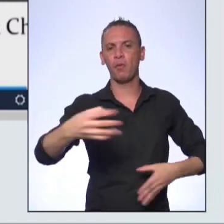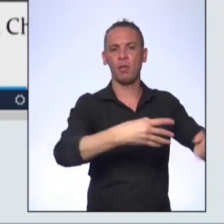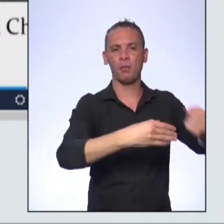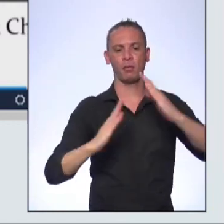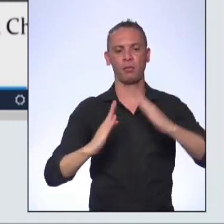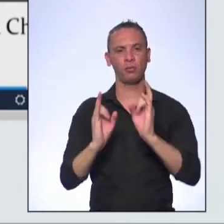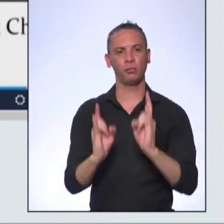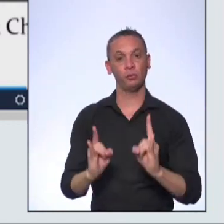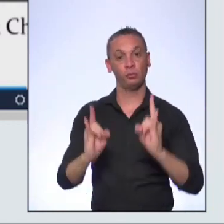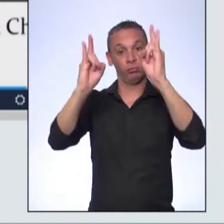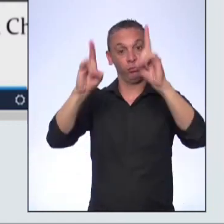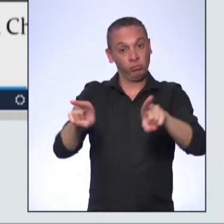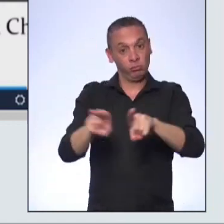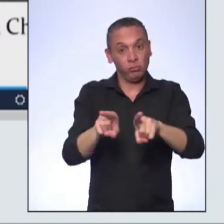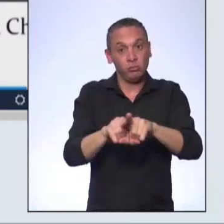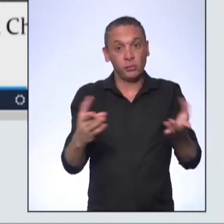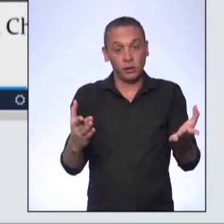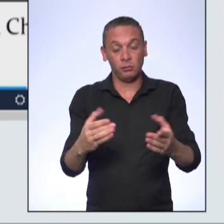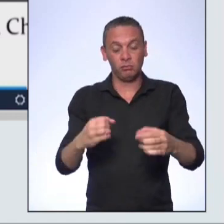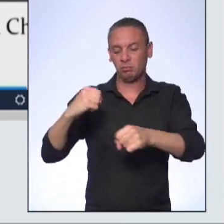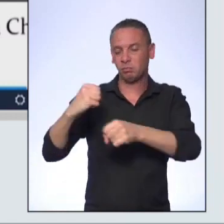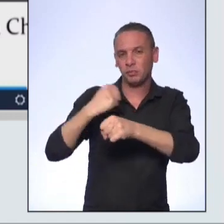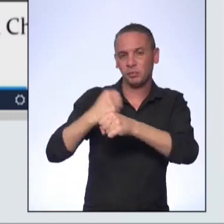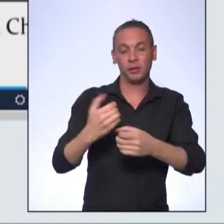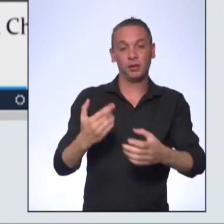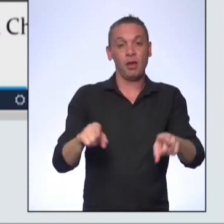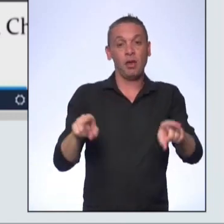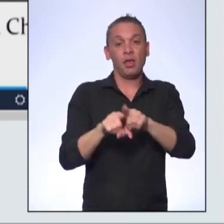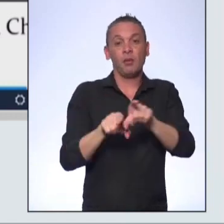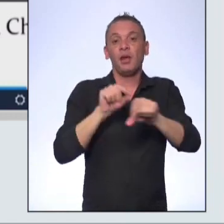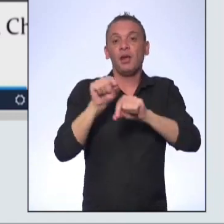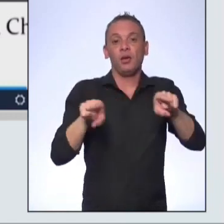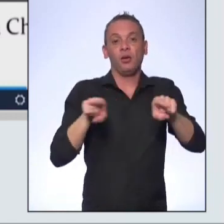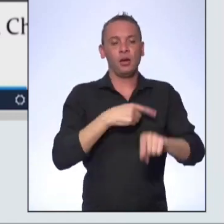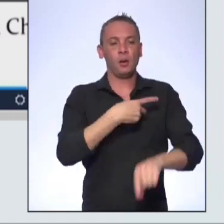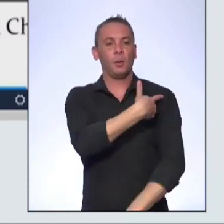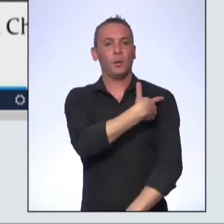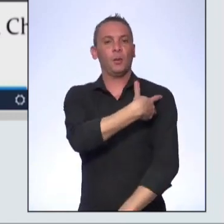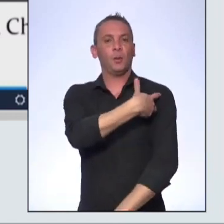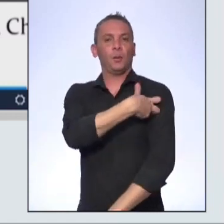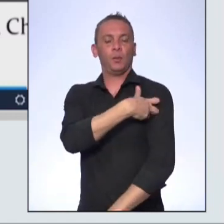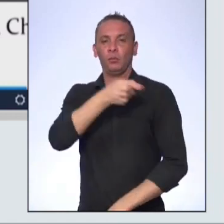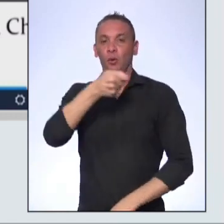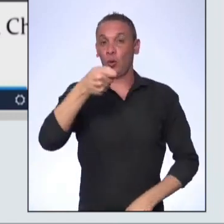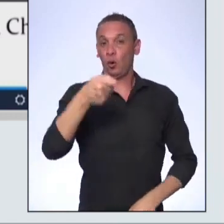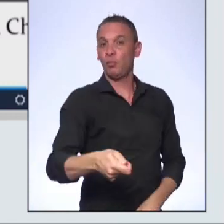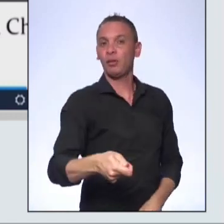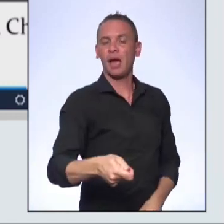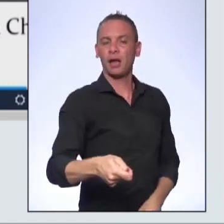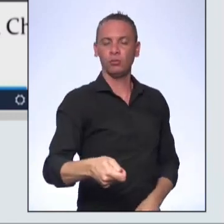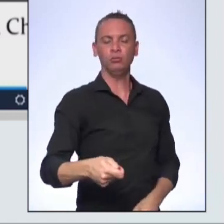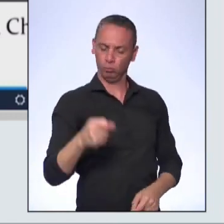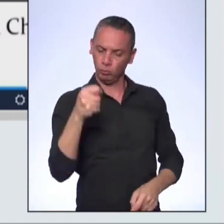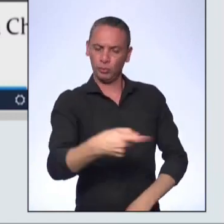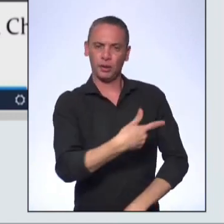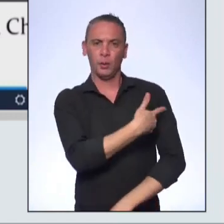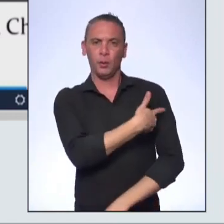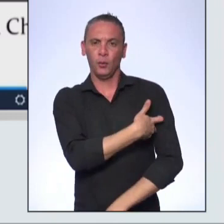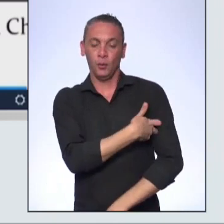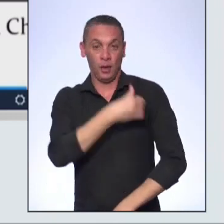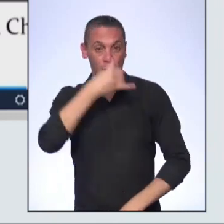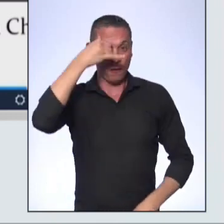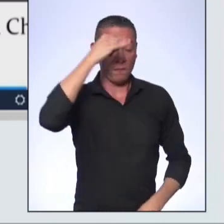edificações. Praticamente ao mesmo tempo, teve início a vacinação obrigatória com o objetivo de combater a